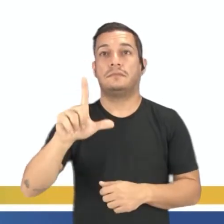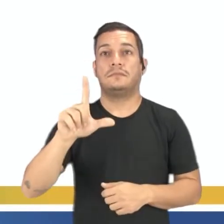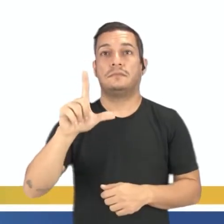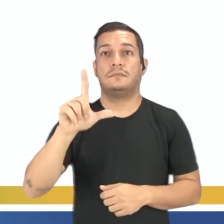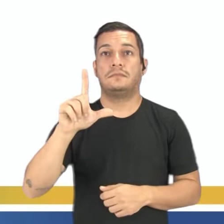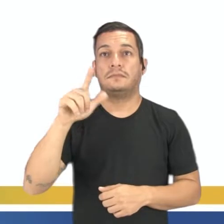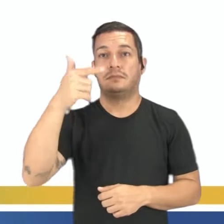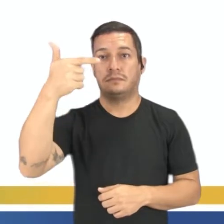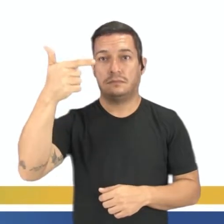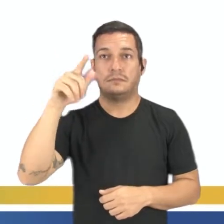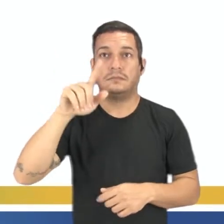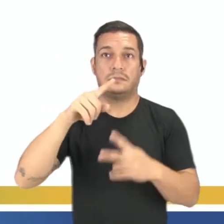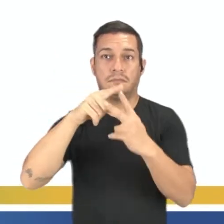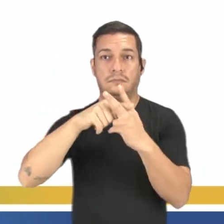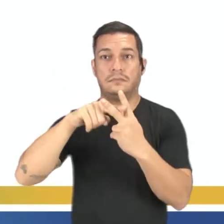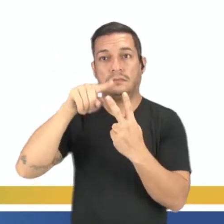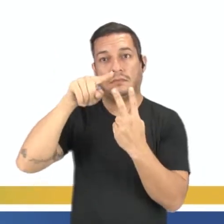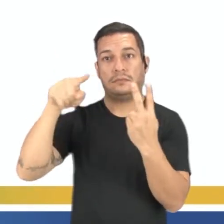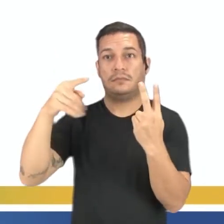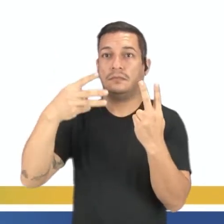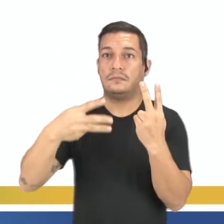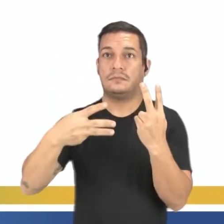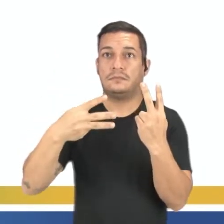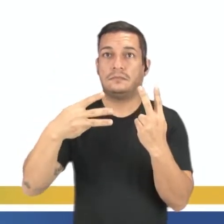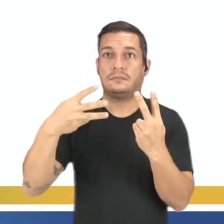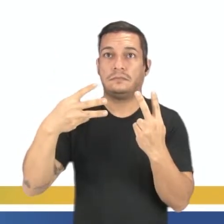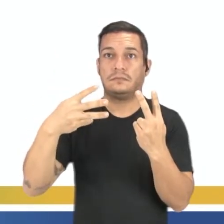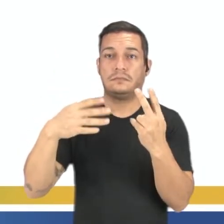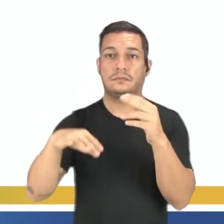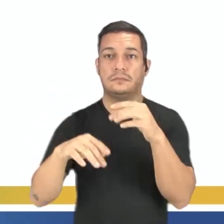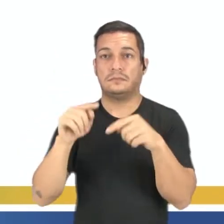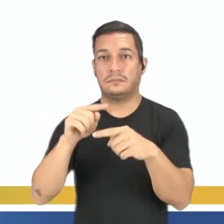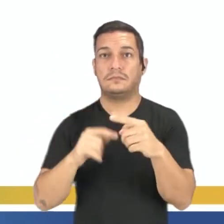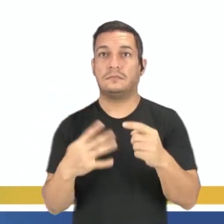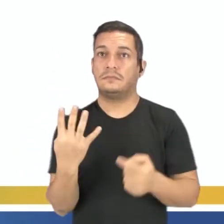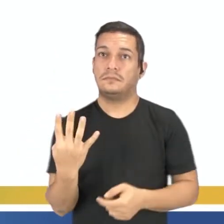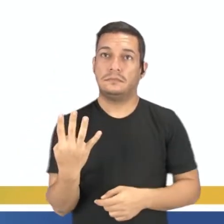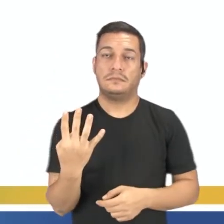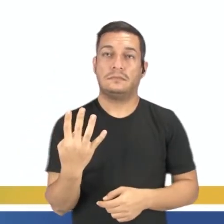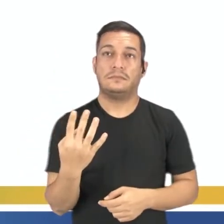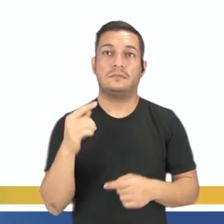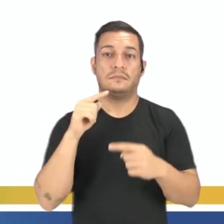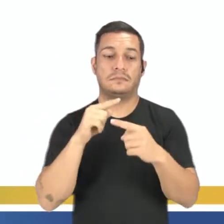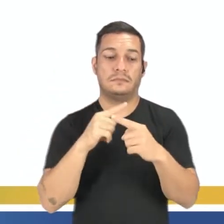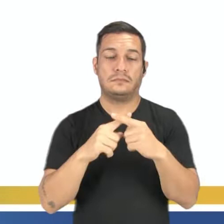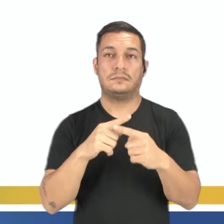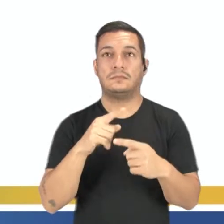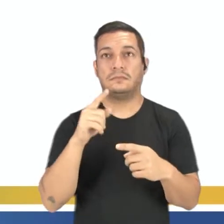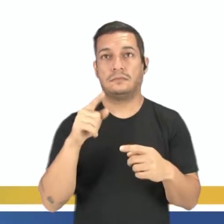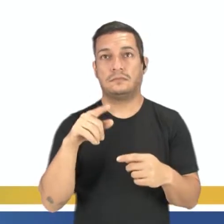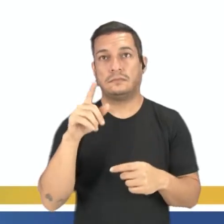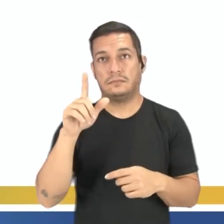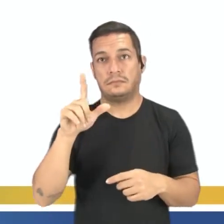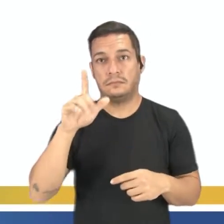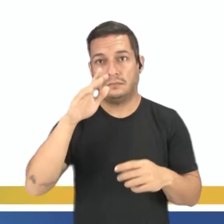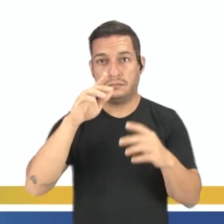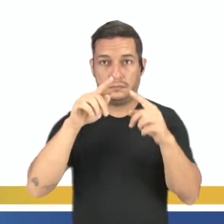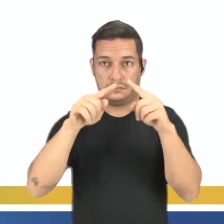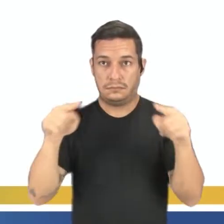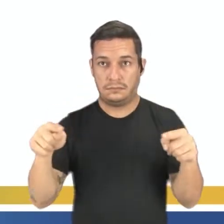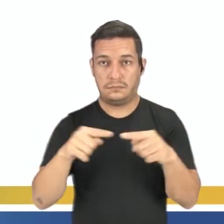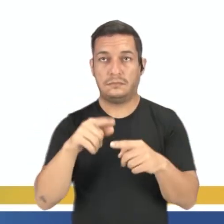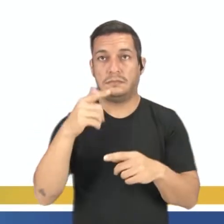L² raiz de 3 sobre 4, ou seja, o lado ao quadrado vezes o valor da raiz de 3 dividido por